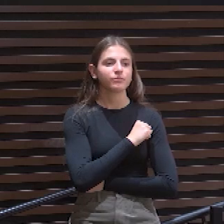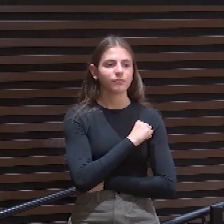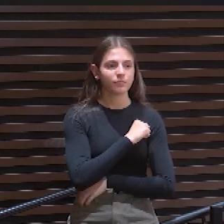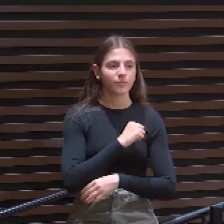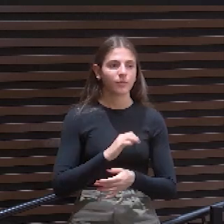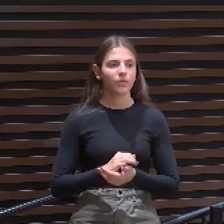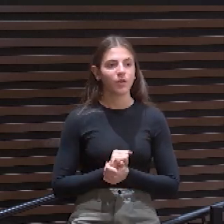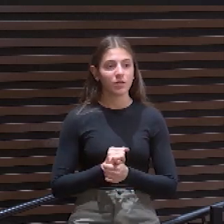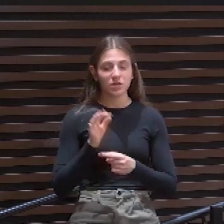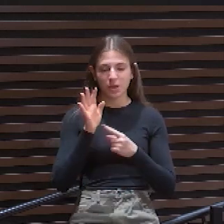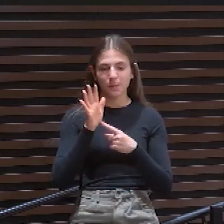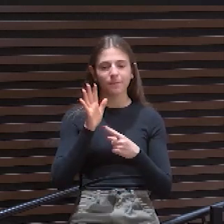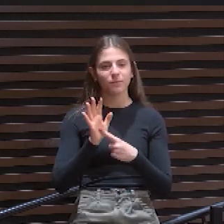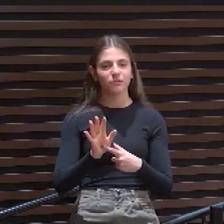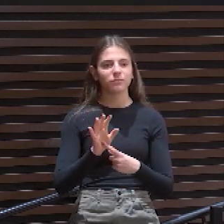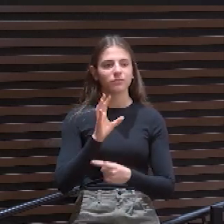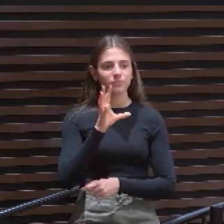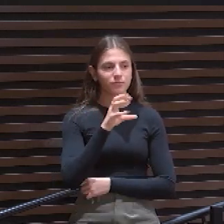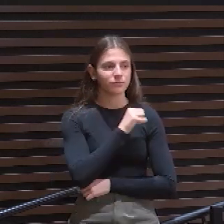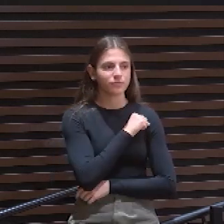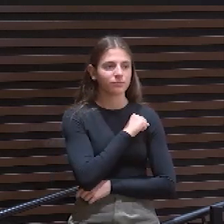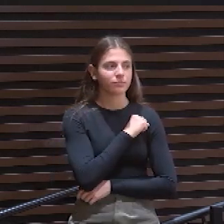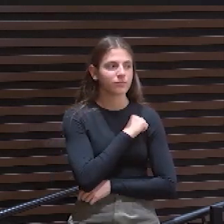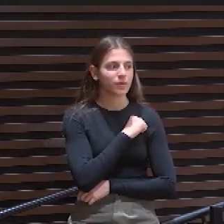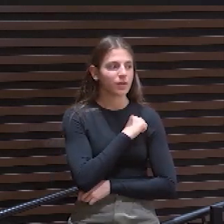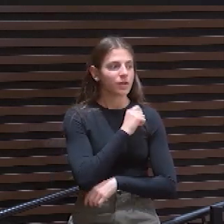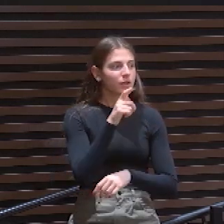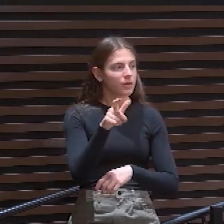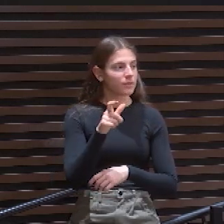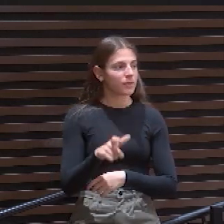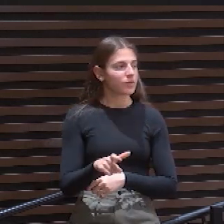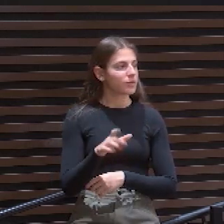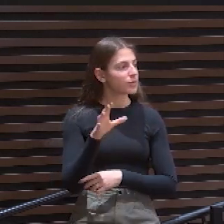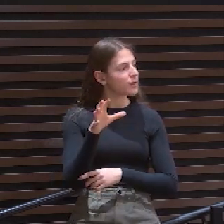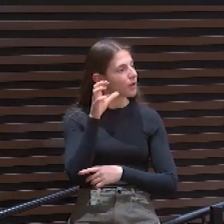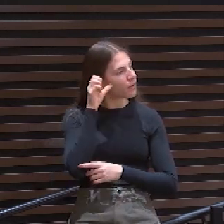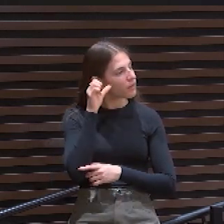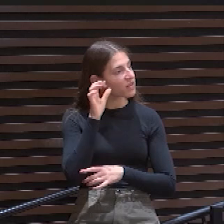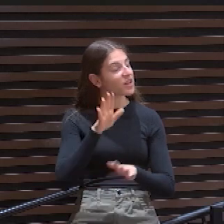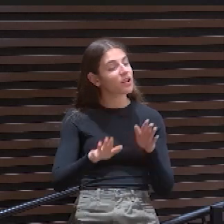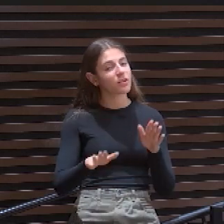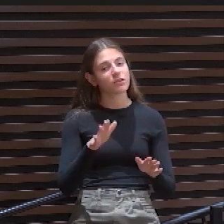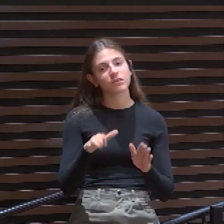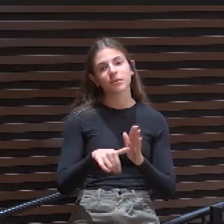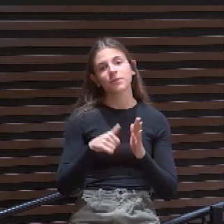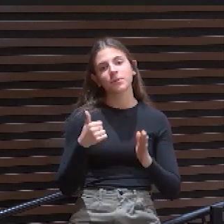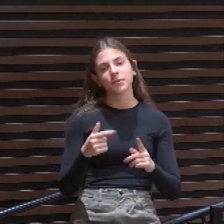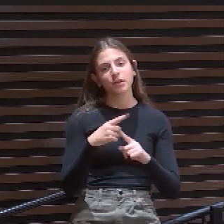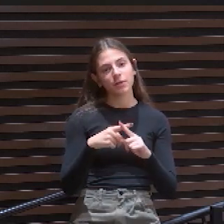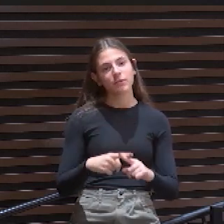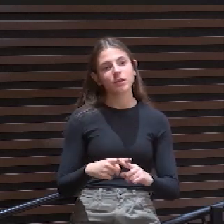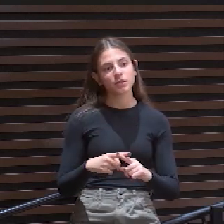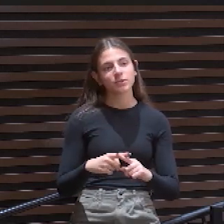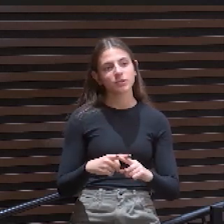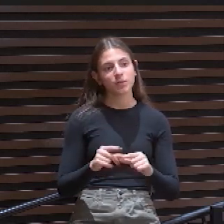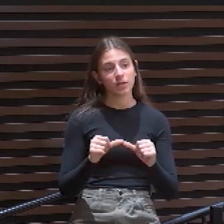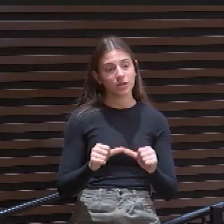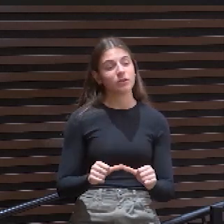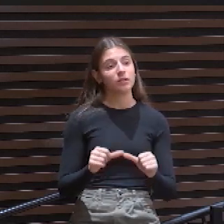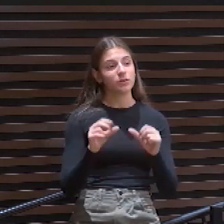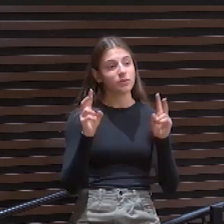Exerça o amor. E aquele que está ouvindo, talvez pela primeira vez, sobre isso,